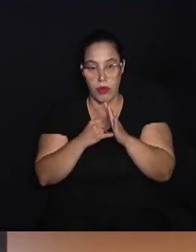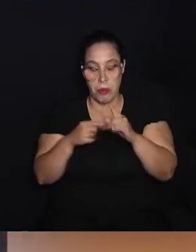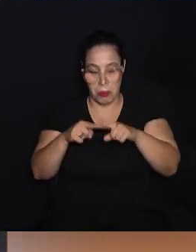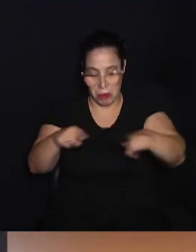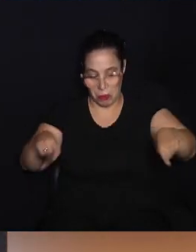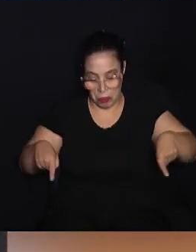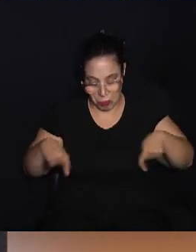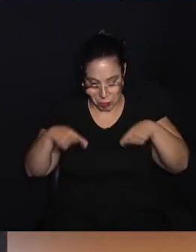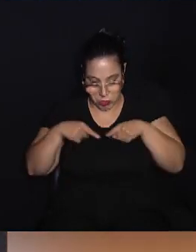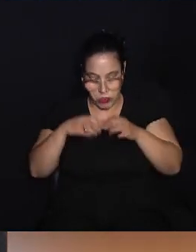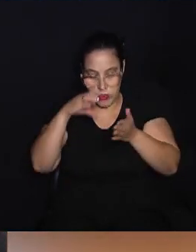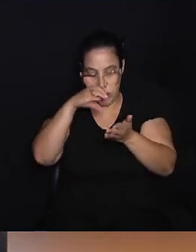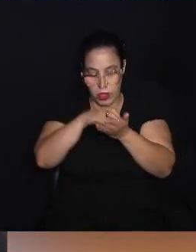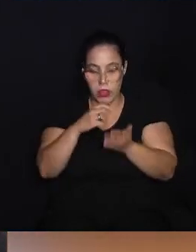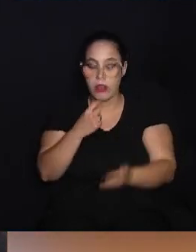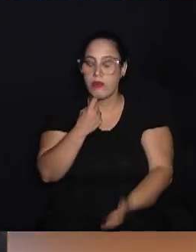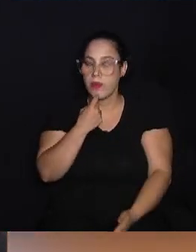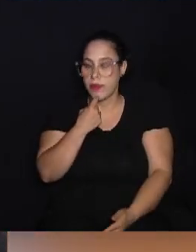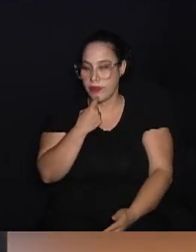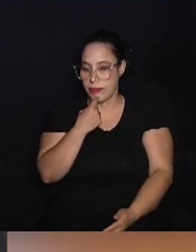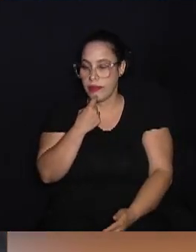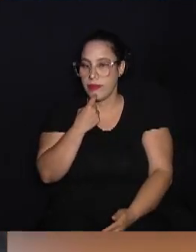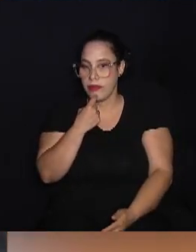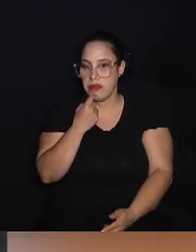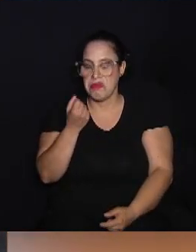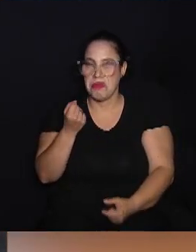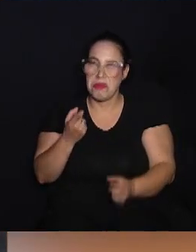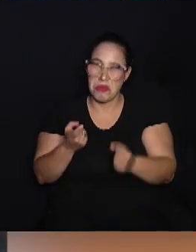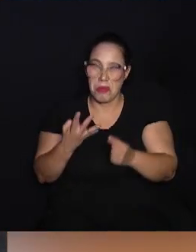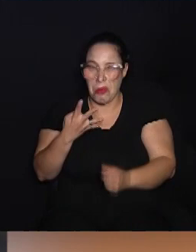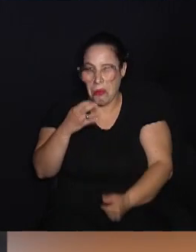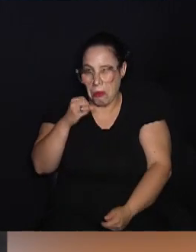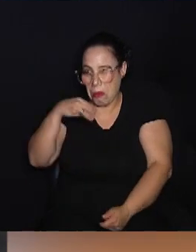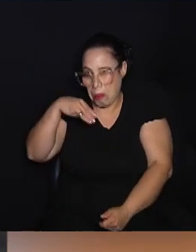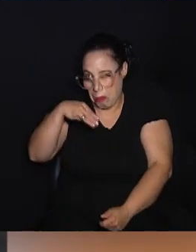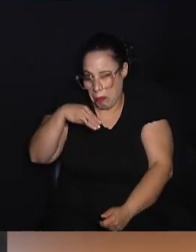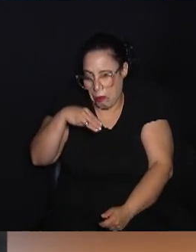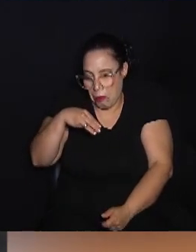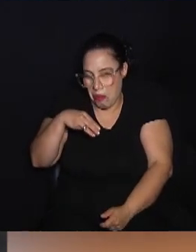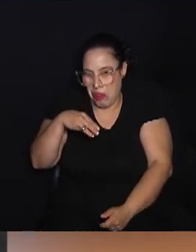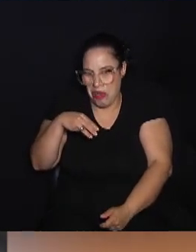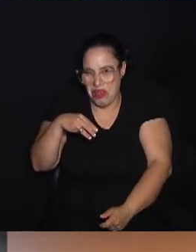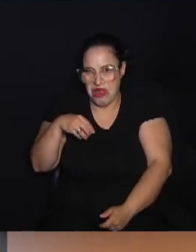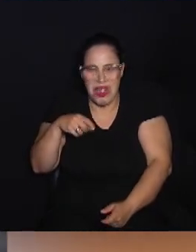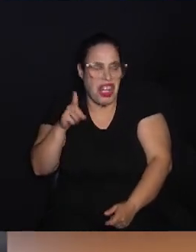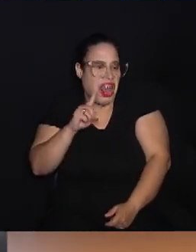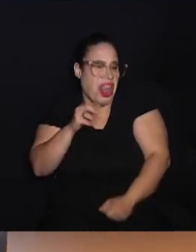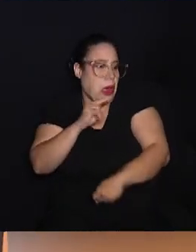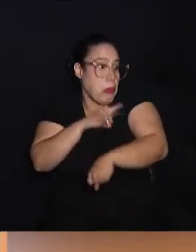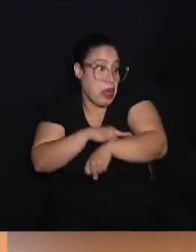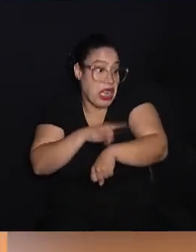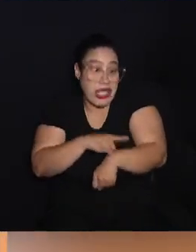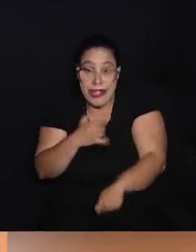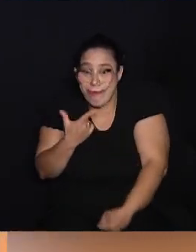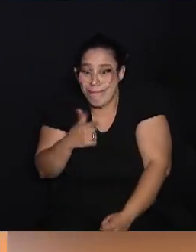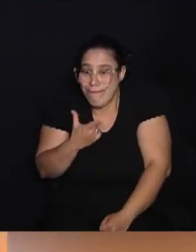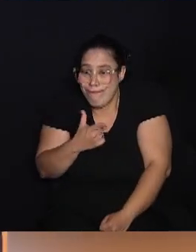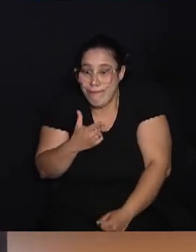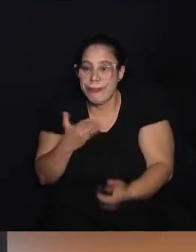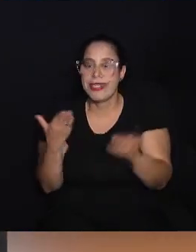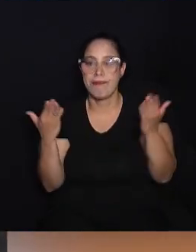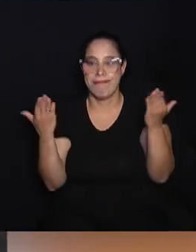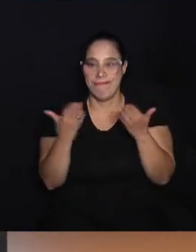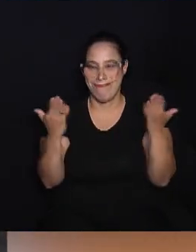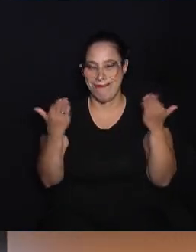pequena sala no centro de Campinas de aproximadamente 40 m que nem banheiro tinha